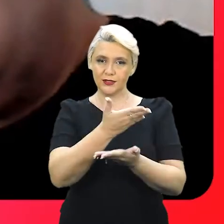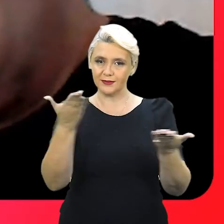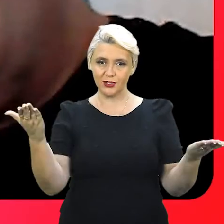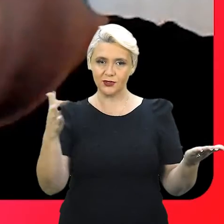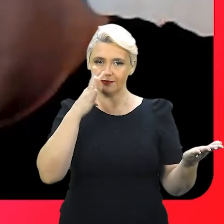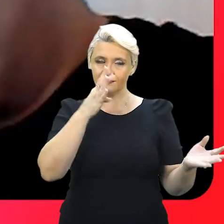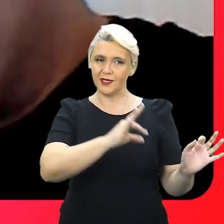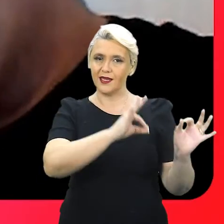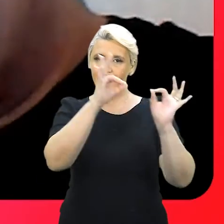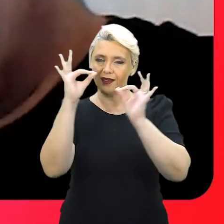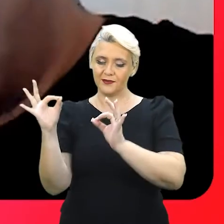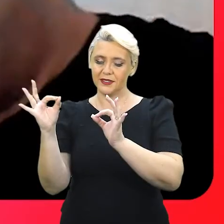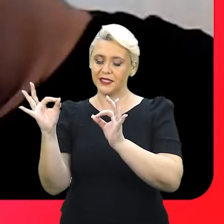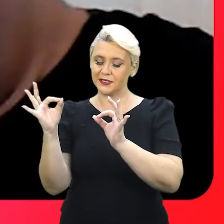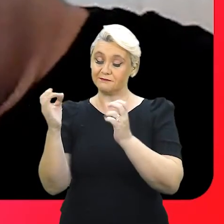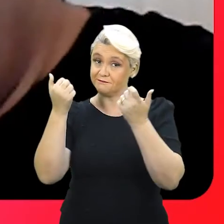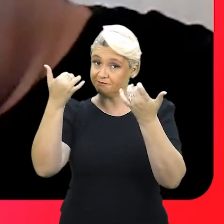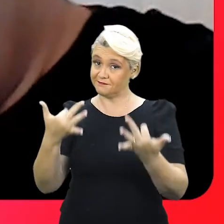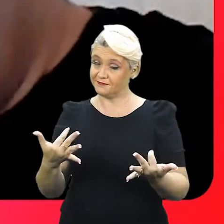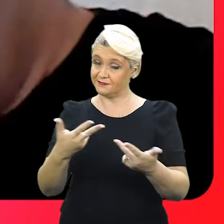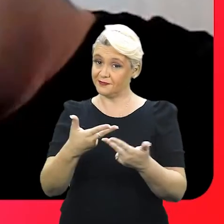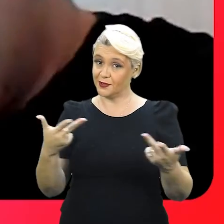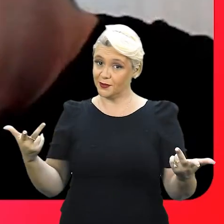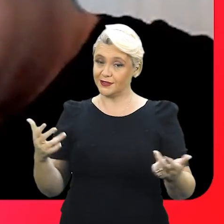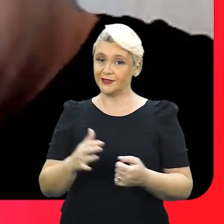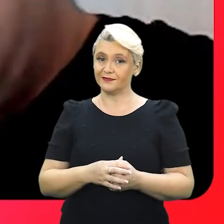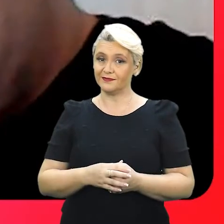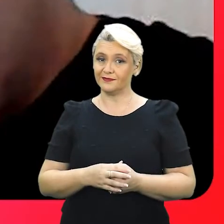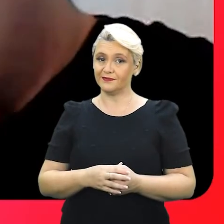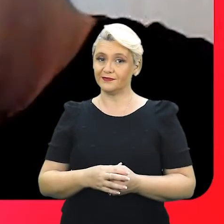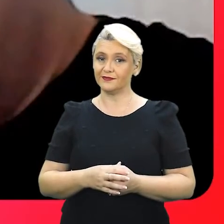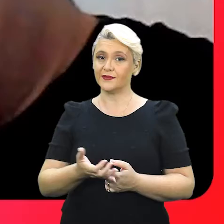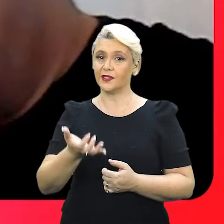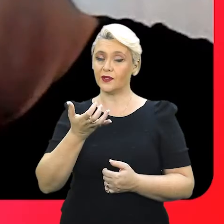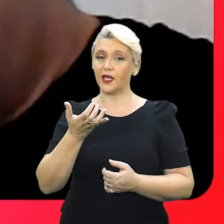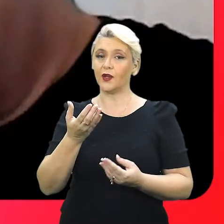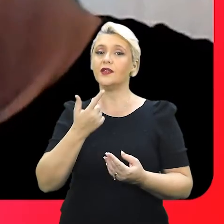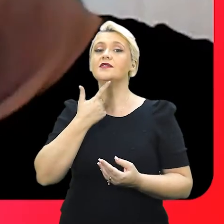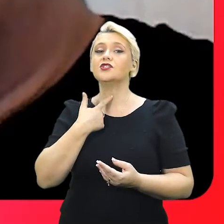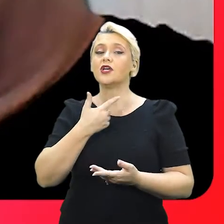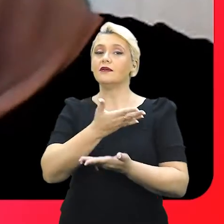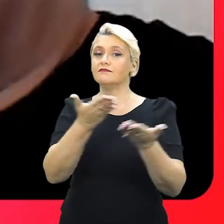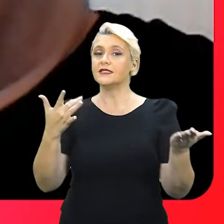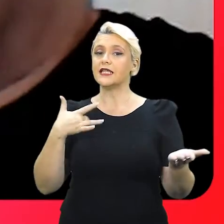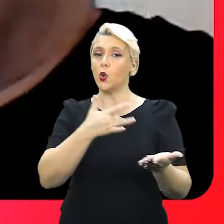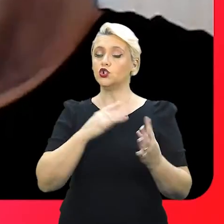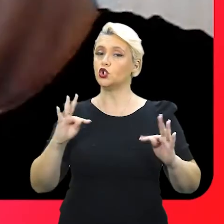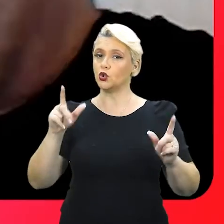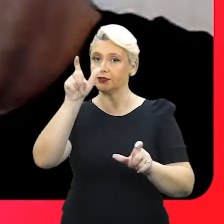estão nos acompanhando, desejando sempre Deus saúde a todos e todas,